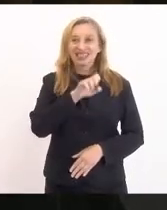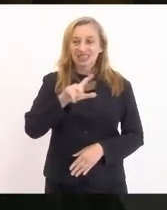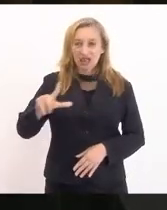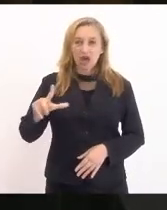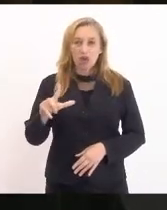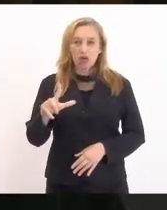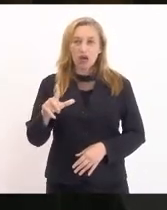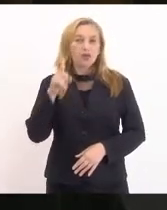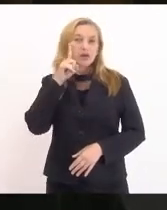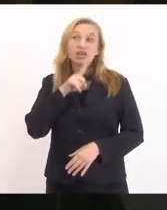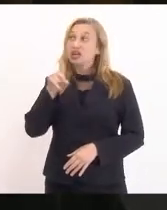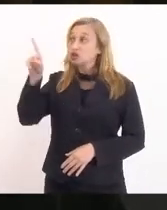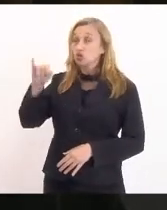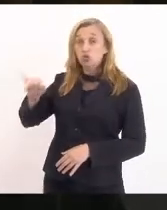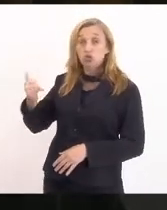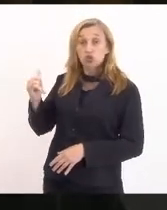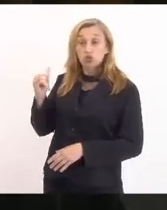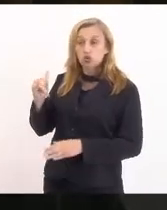taxa de juros lá.